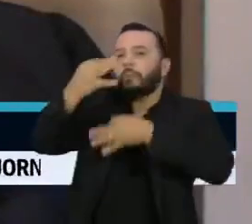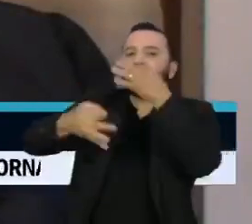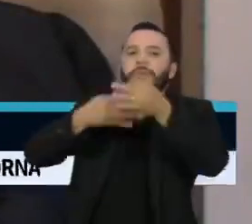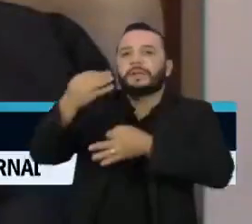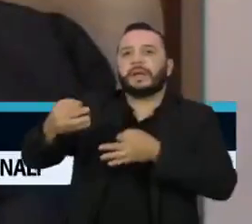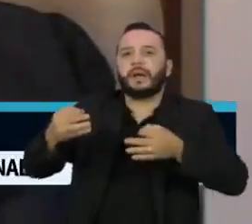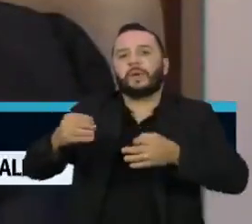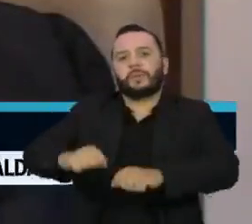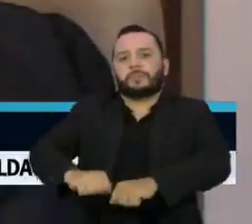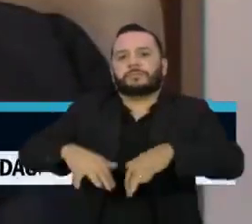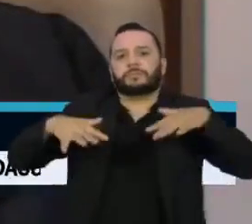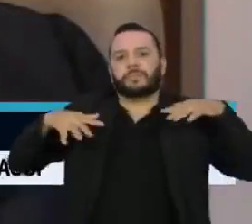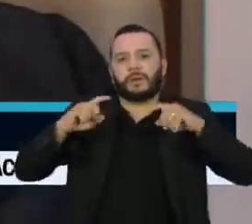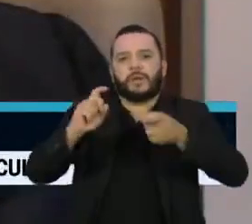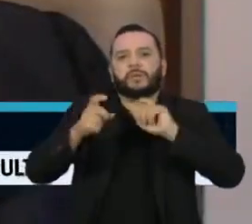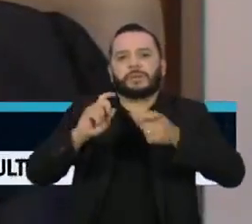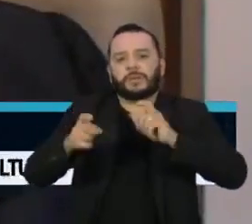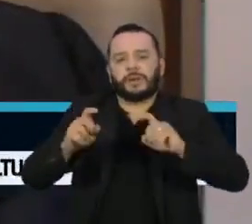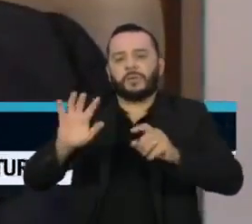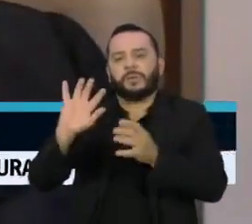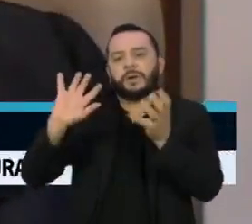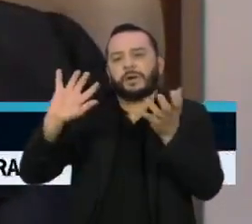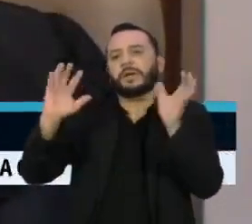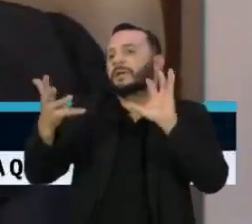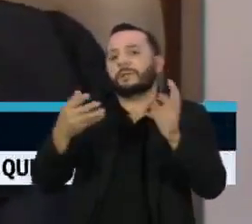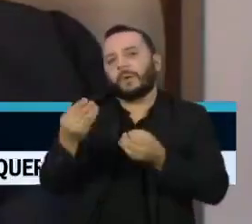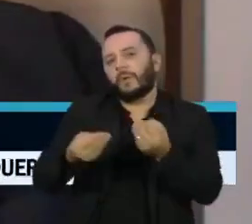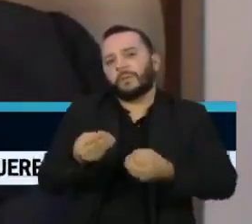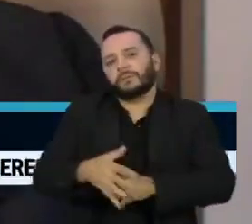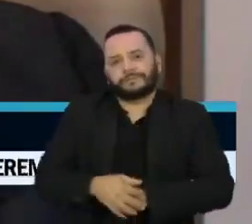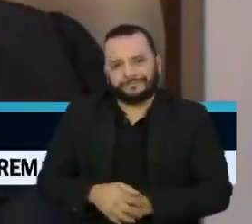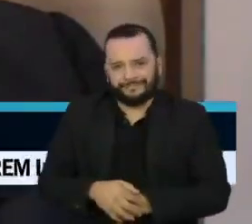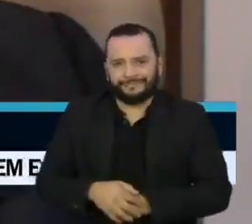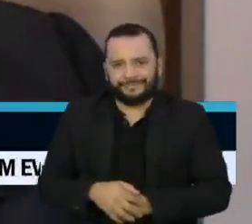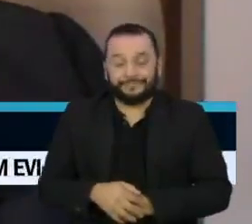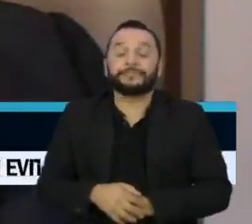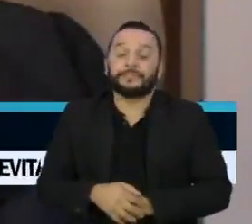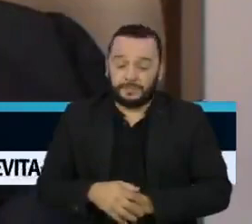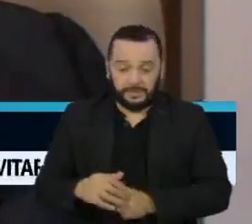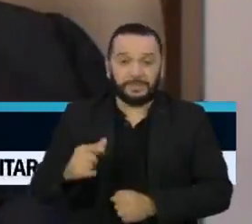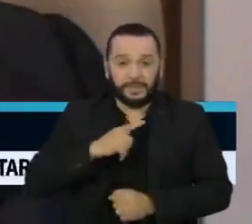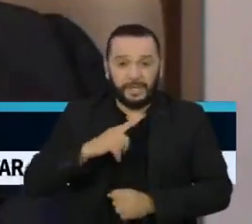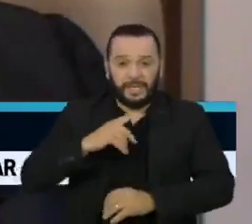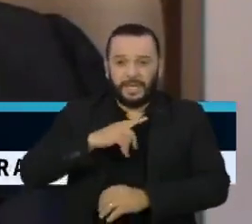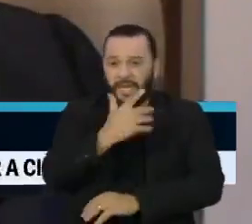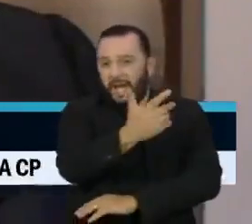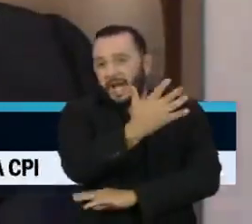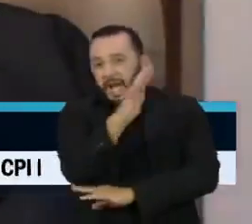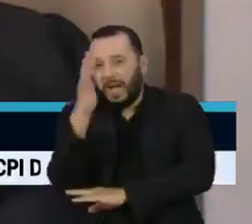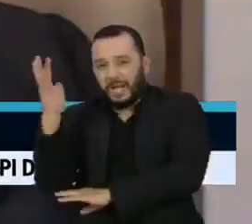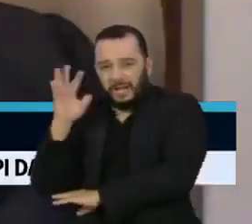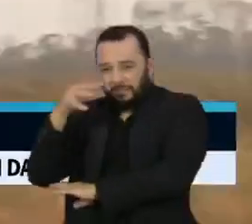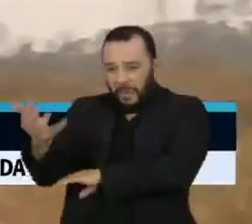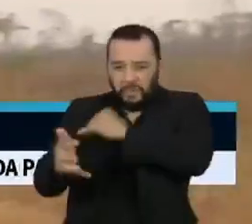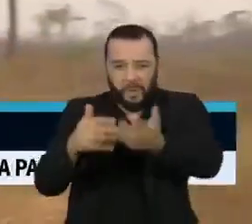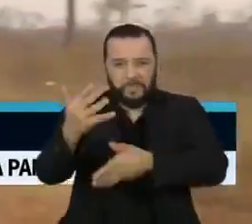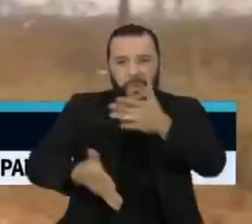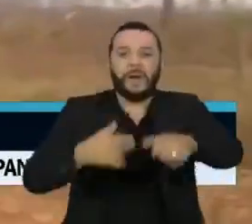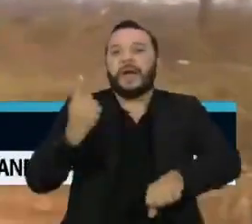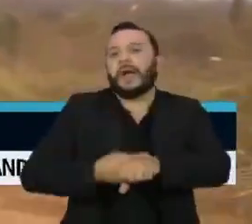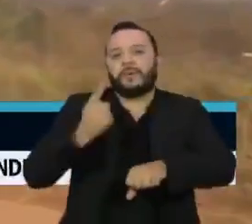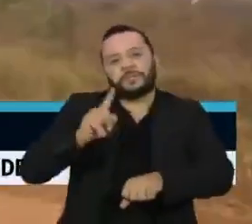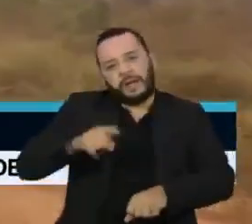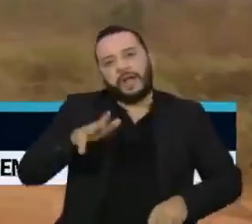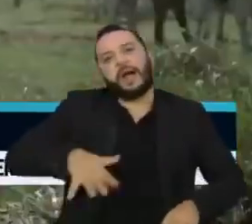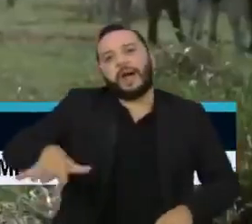taxas mais altas de proteção da floresta se encontram sempre nas terras indígenas. É a